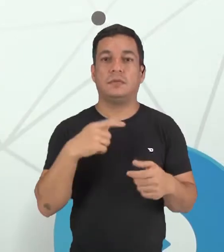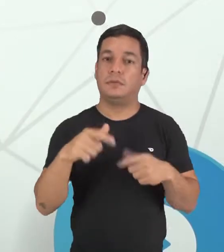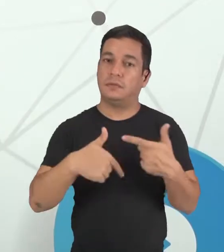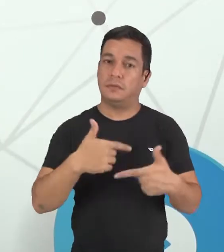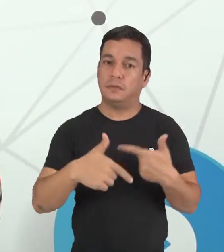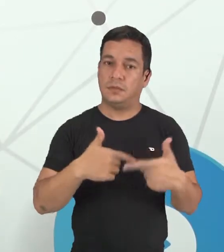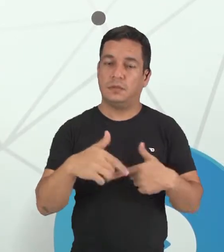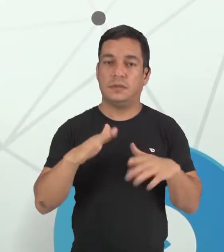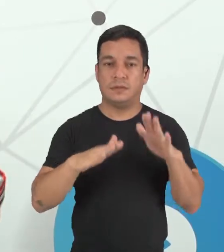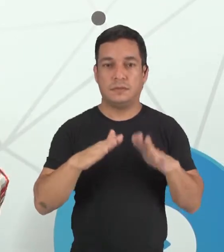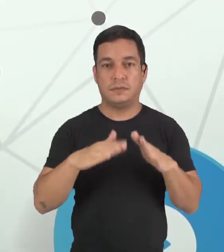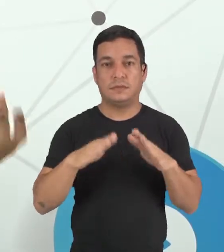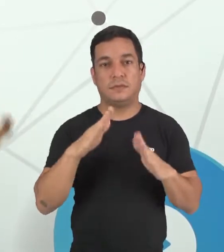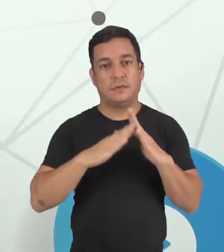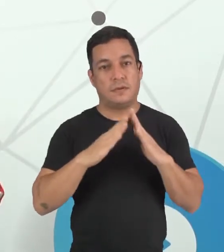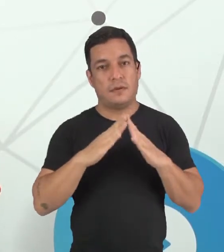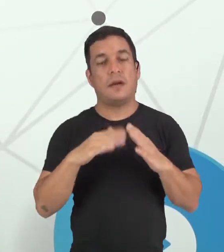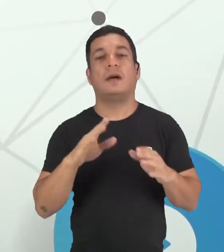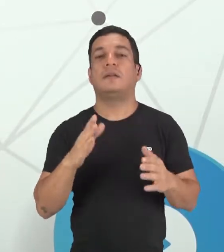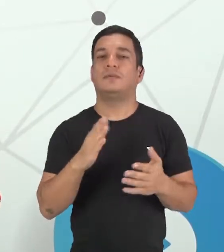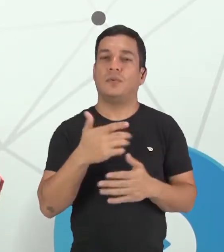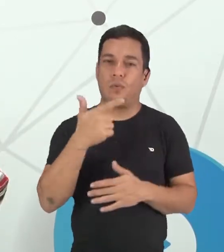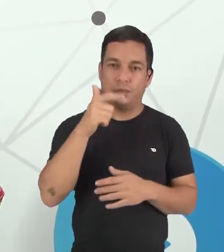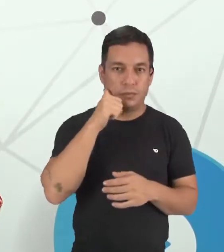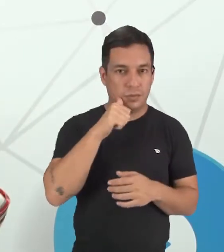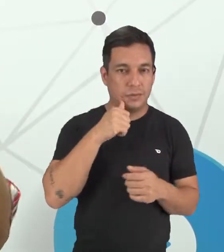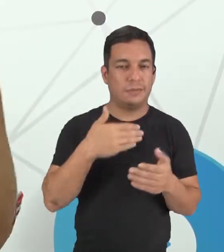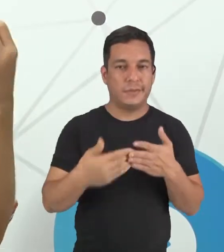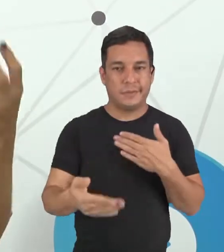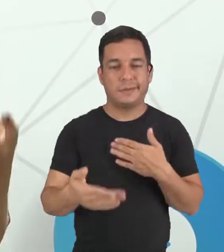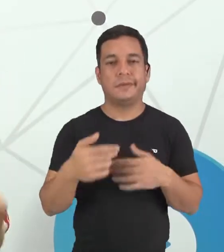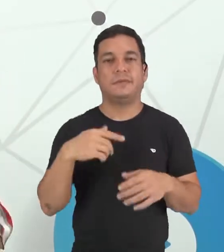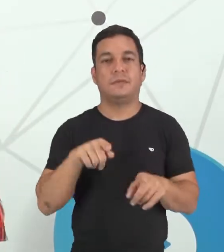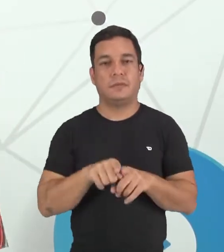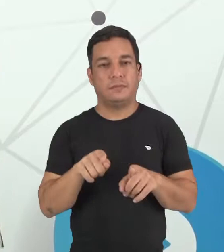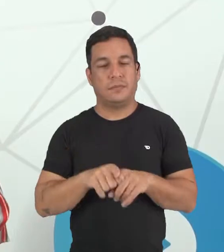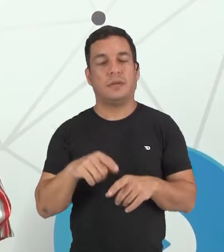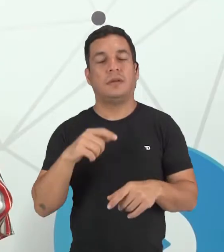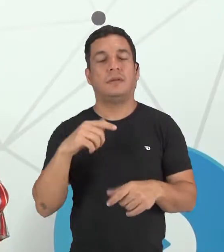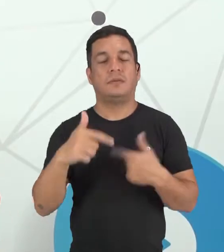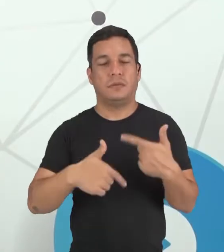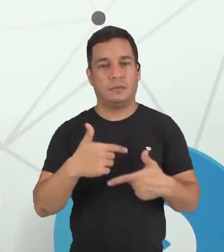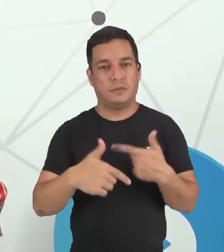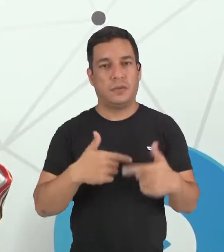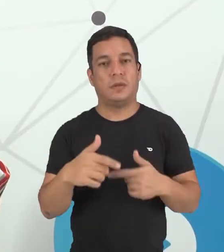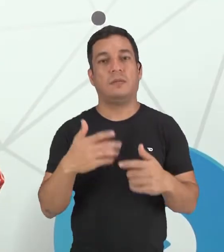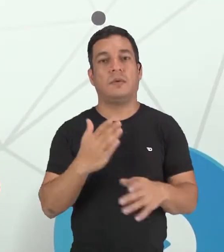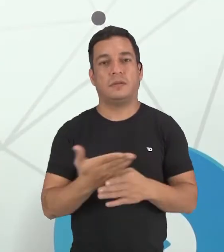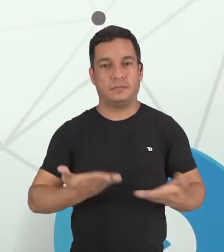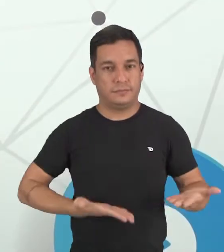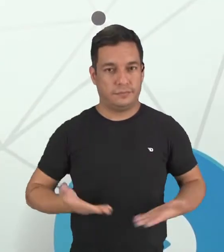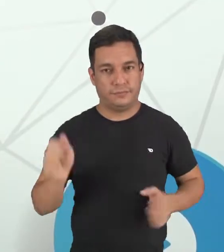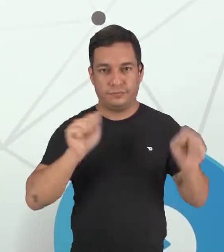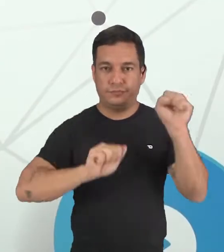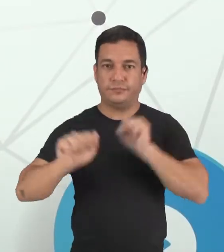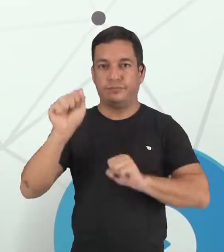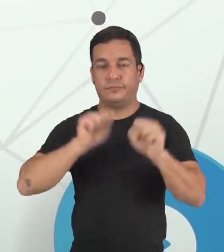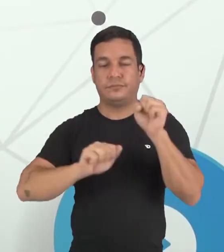de ter que trabalhar muitas vezes, algumas perderam o emprego por serem empregadas domésticas, outras tiveram